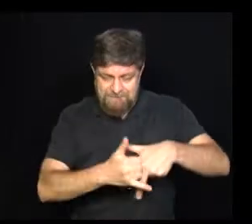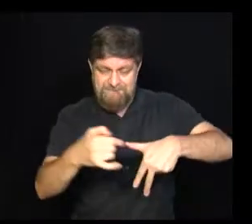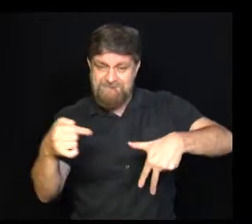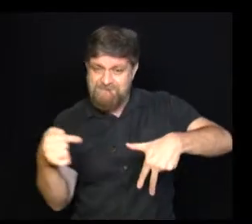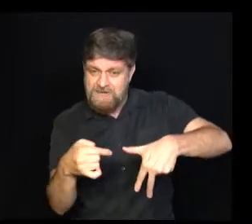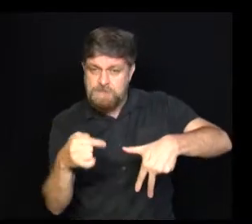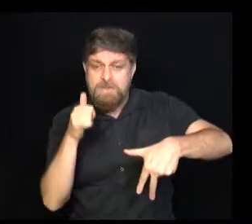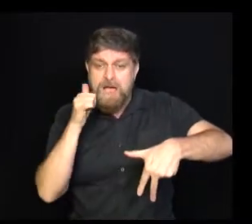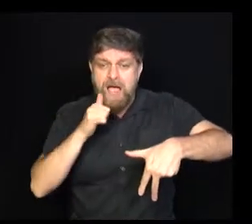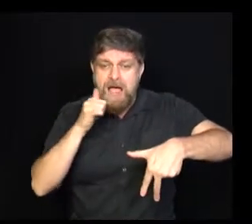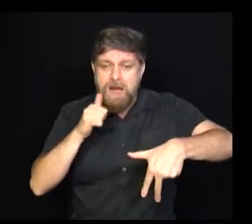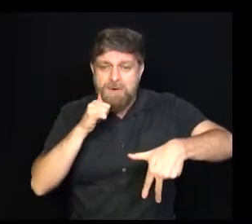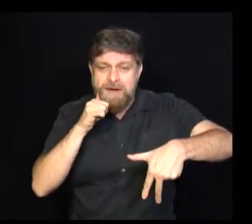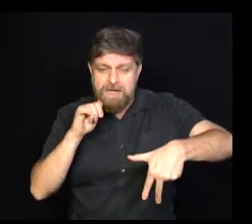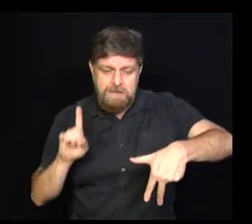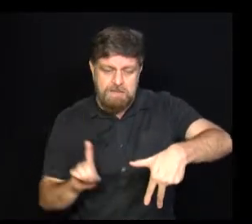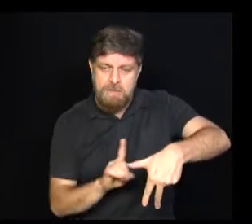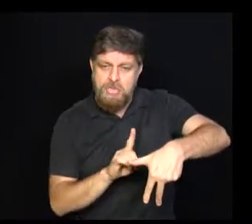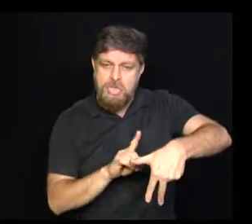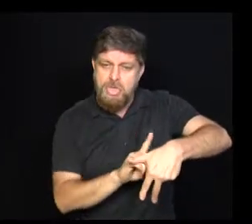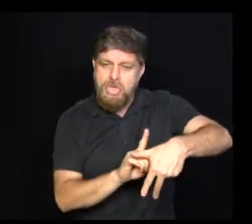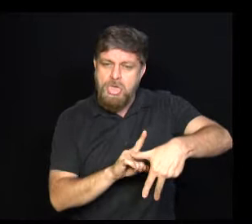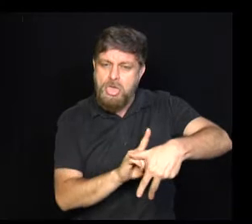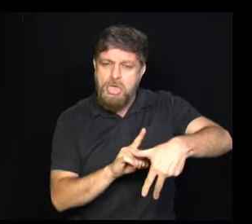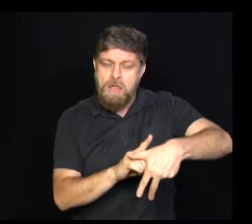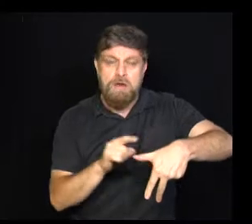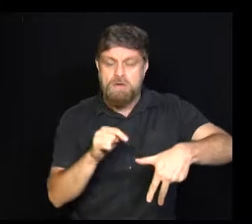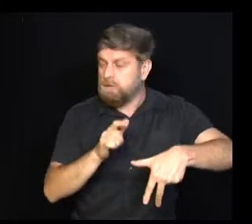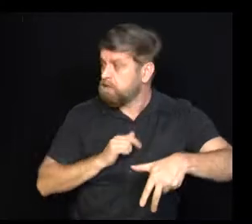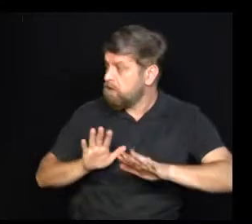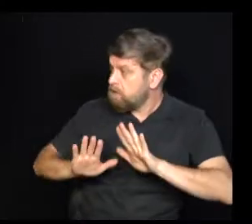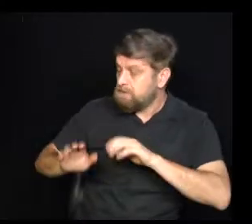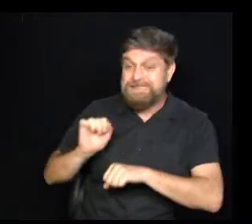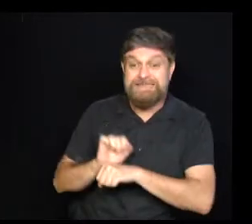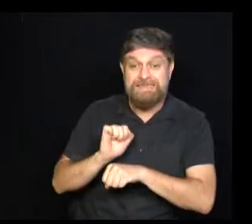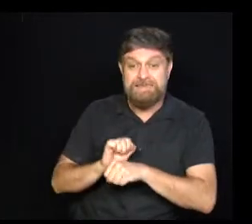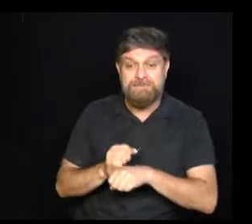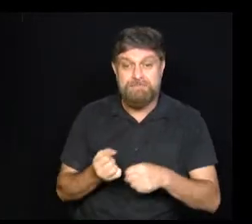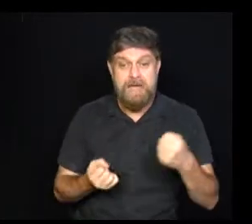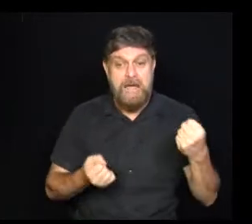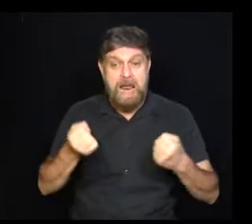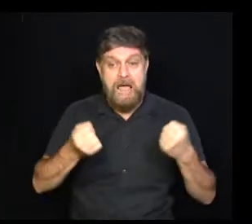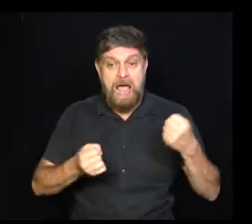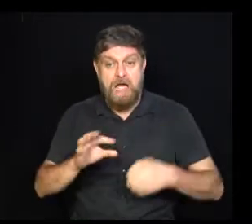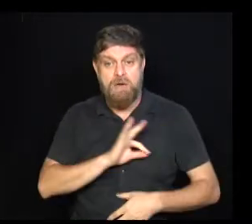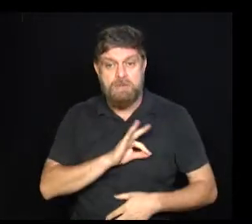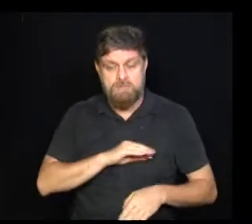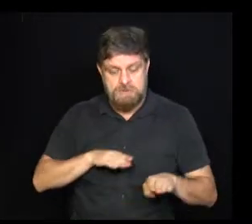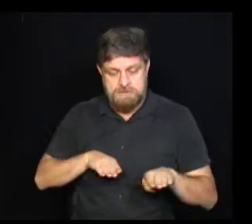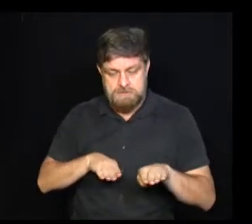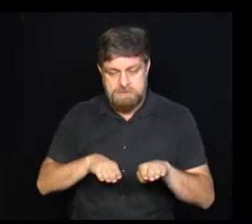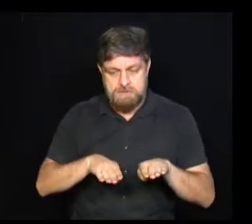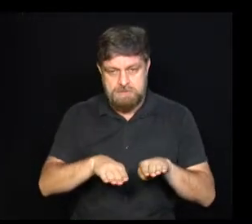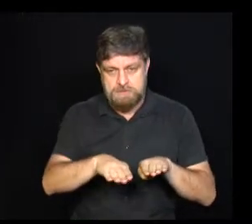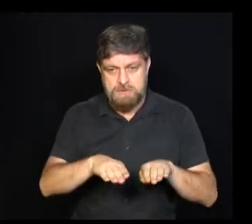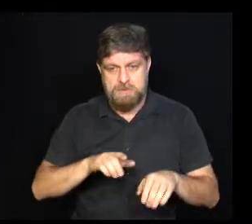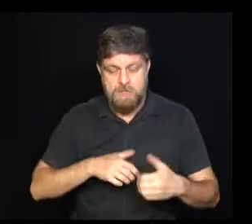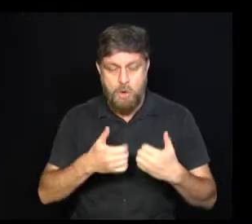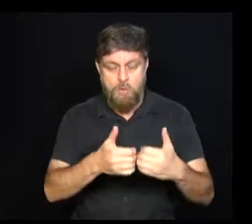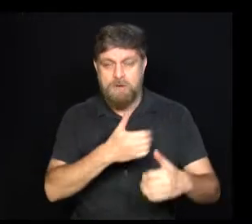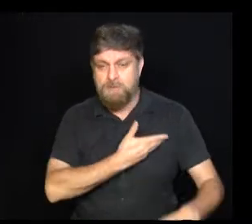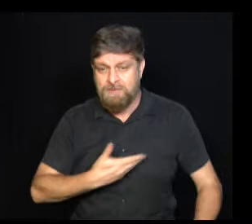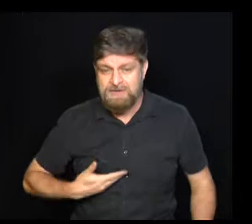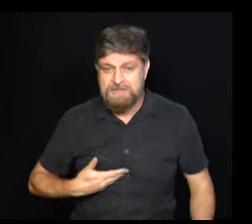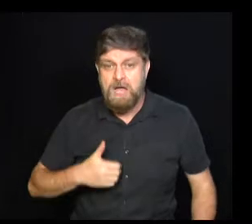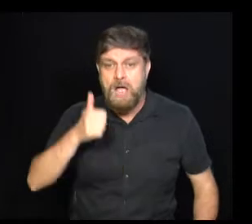que é vítima de assédio, que ela aguarde a chegada da viatura, ao ser realizada a abordagem ao transporte coletivo, que ela